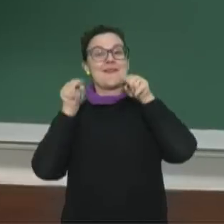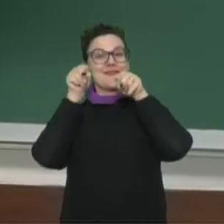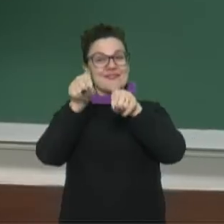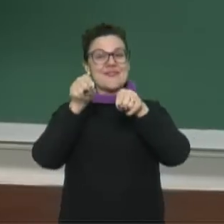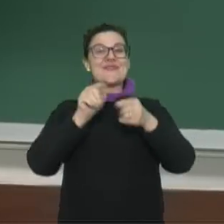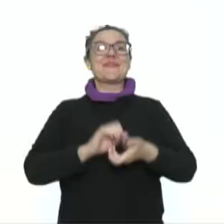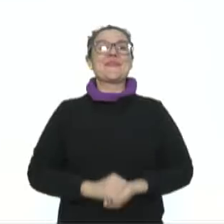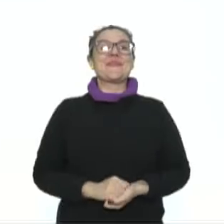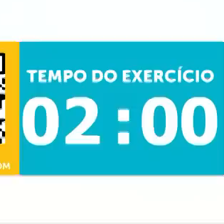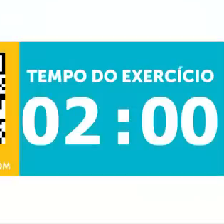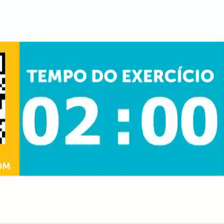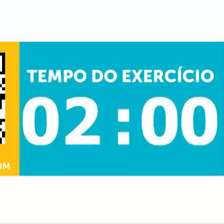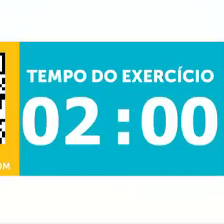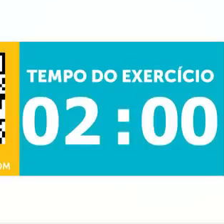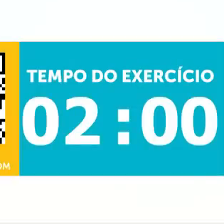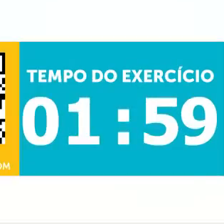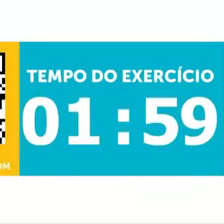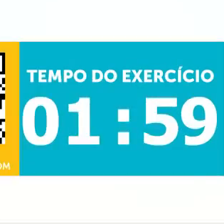você.